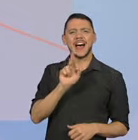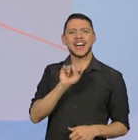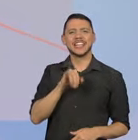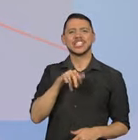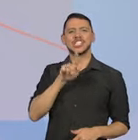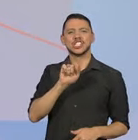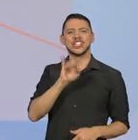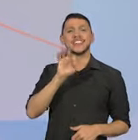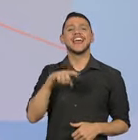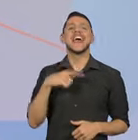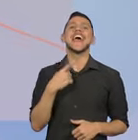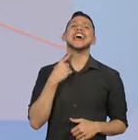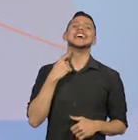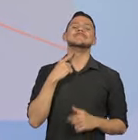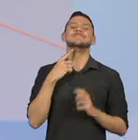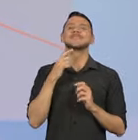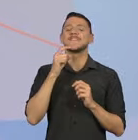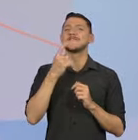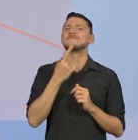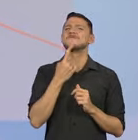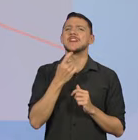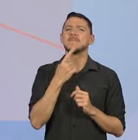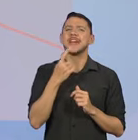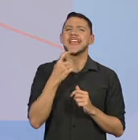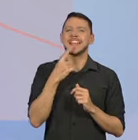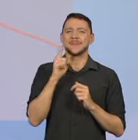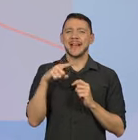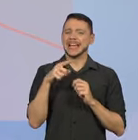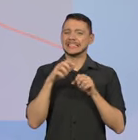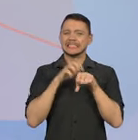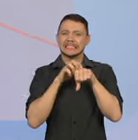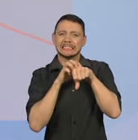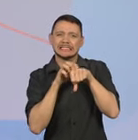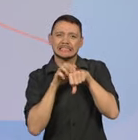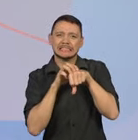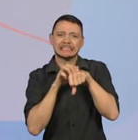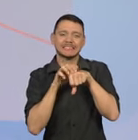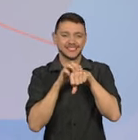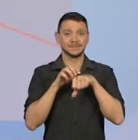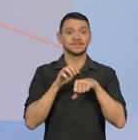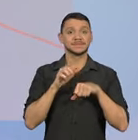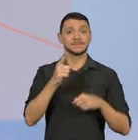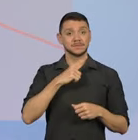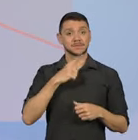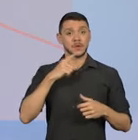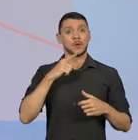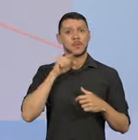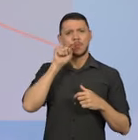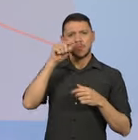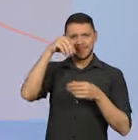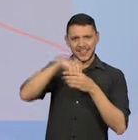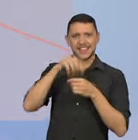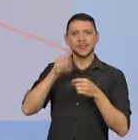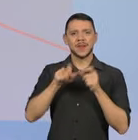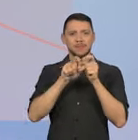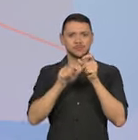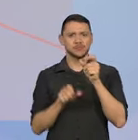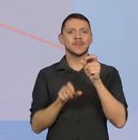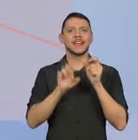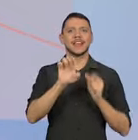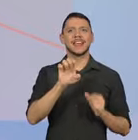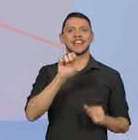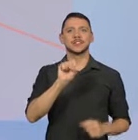garganta. Bom? E esse tubo aqui dentro do seu corpo é o esôfago. Tá bem?